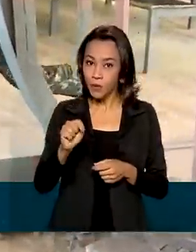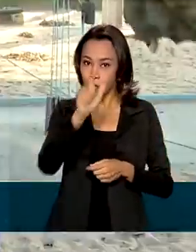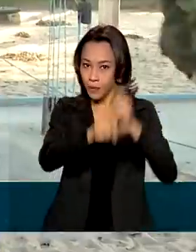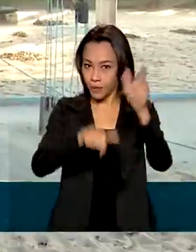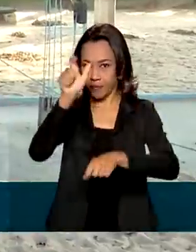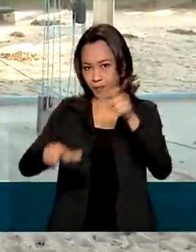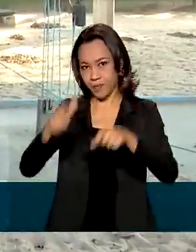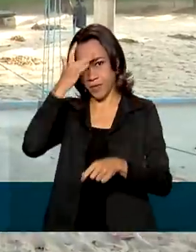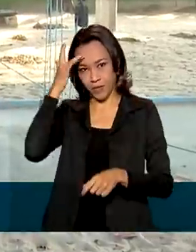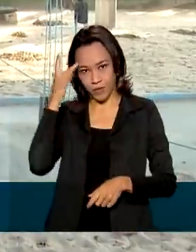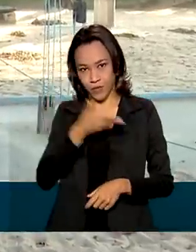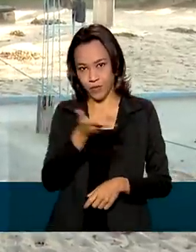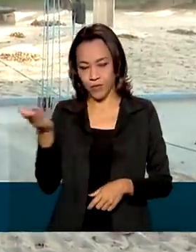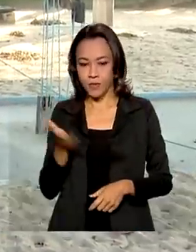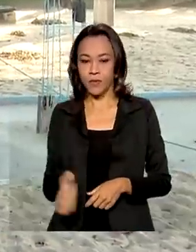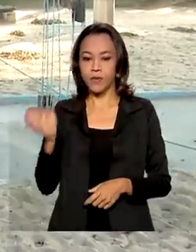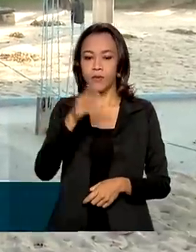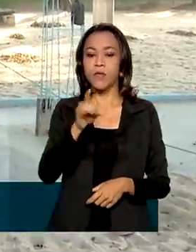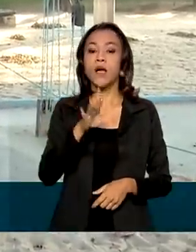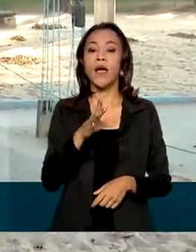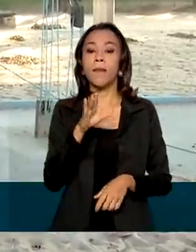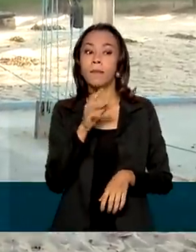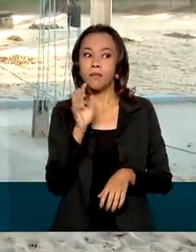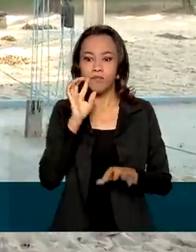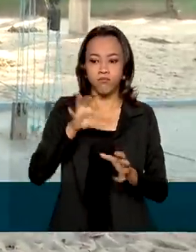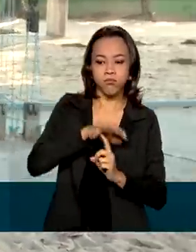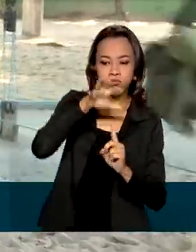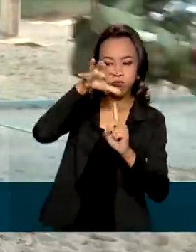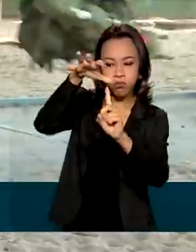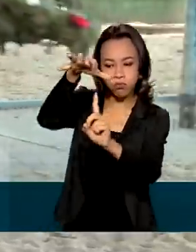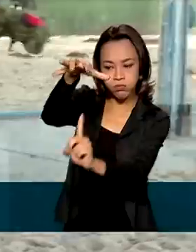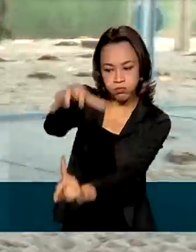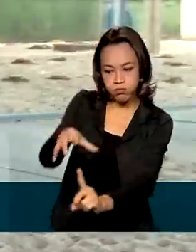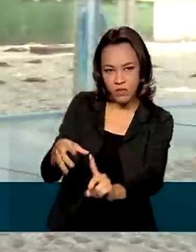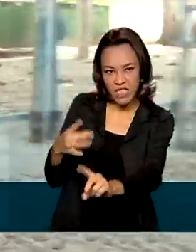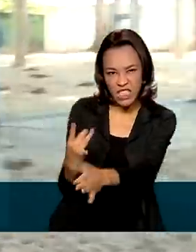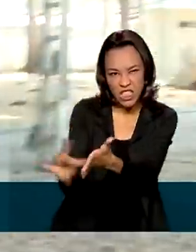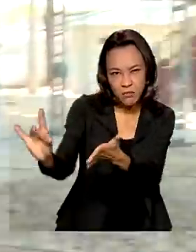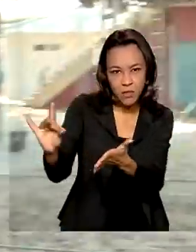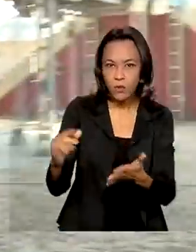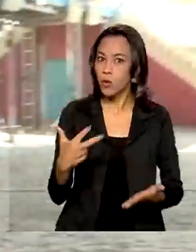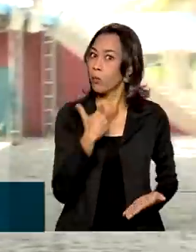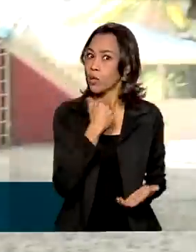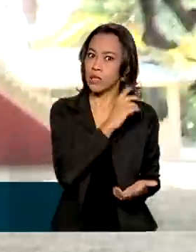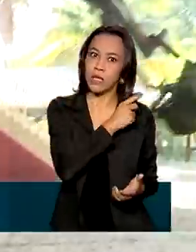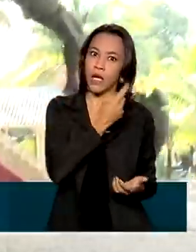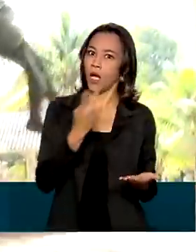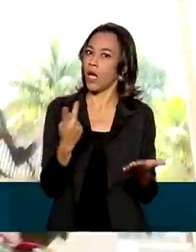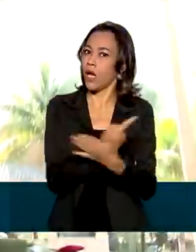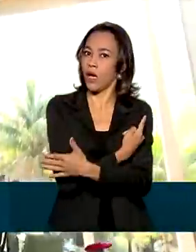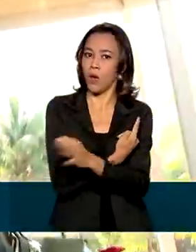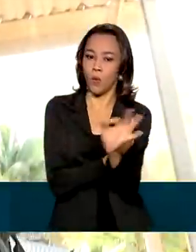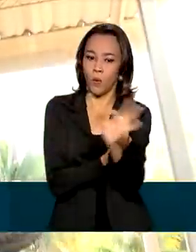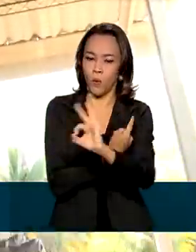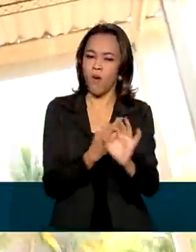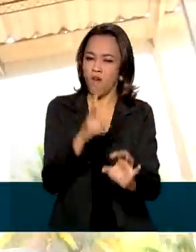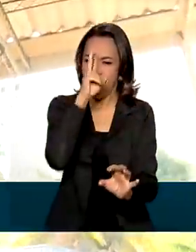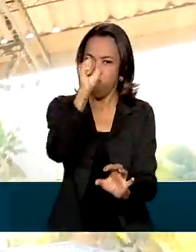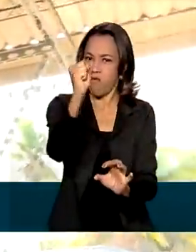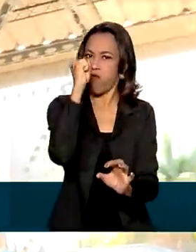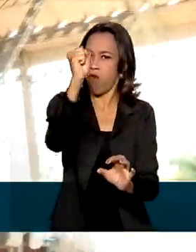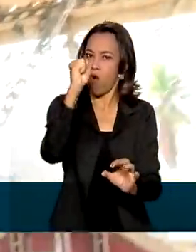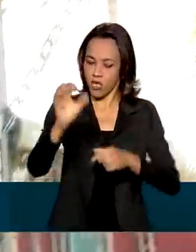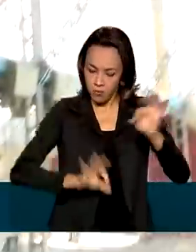pessoas. Eles são treinados para saltar em solo inimigo e na operação não pode ter erro. O treinamento envolve também uma forte preparação